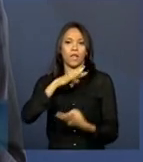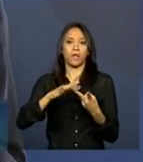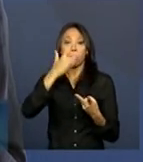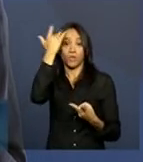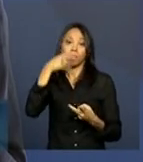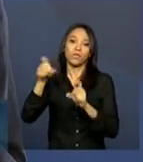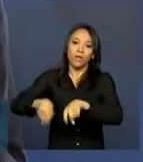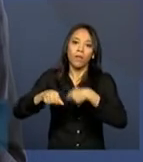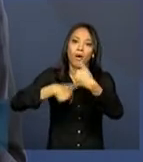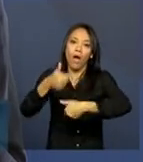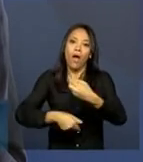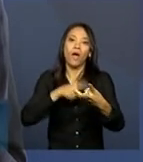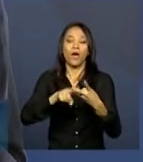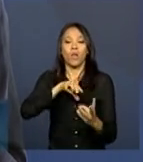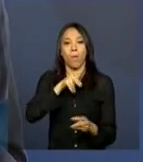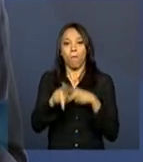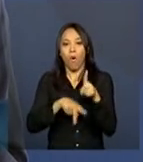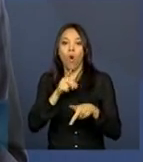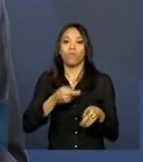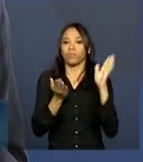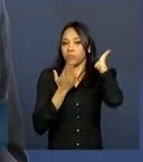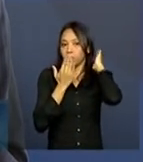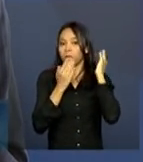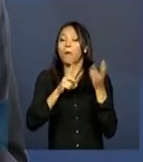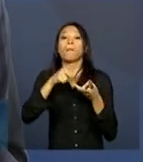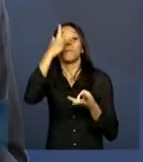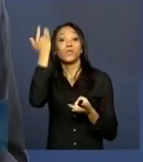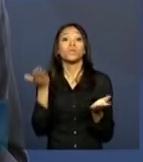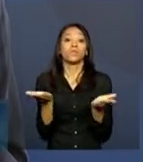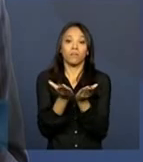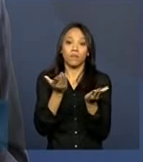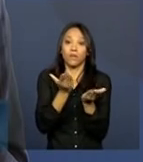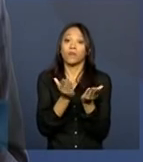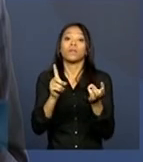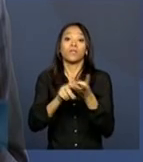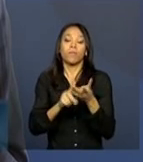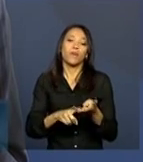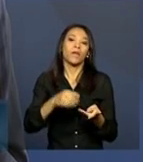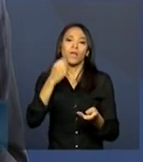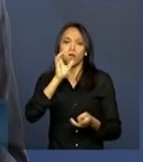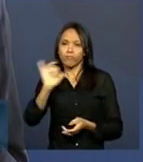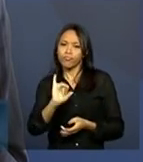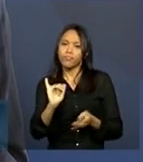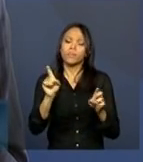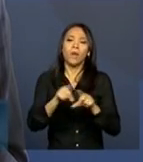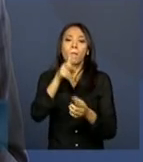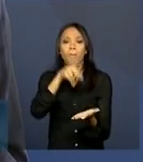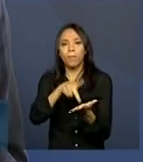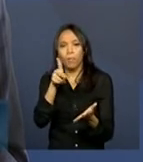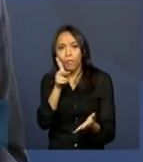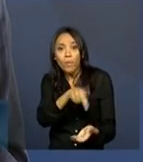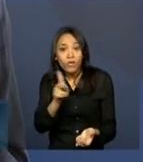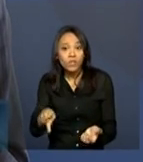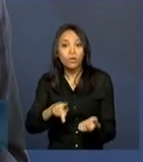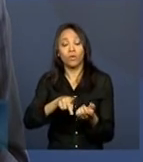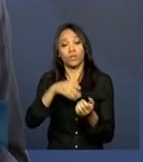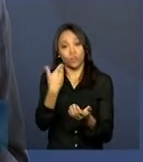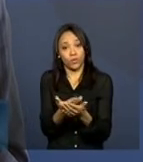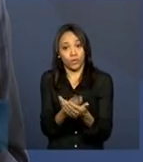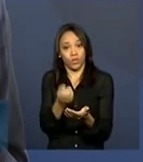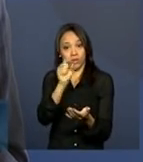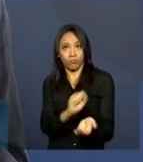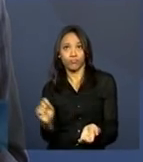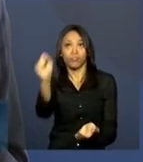camponeses povos indígenas membros de igrejas cristãs homossexuais professores e estudantes universitários também